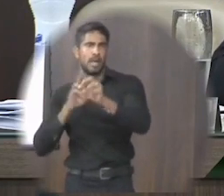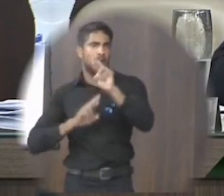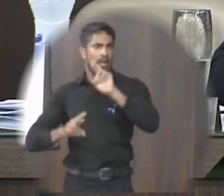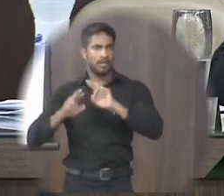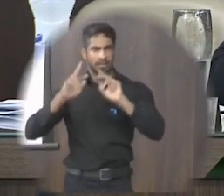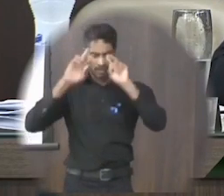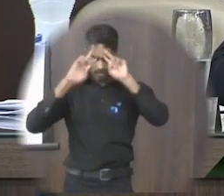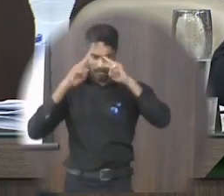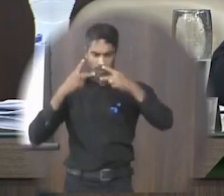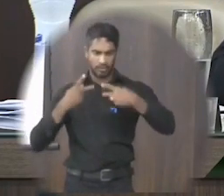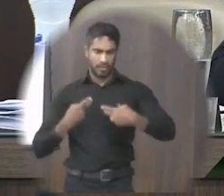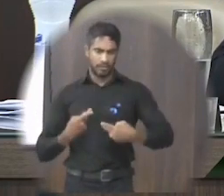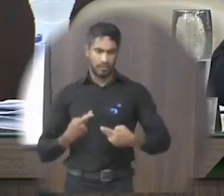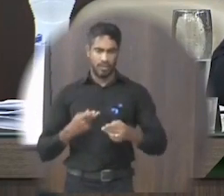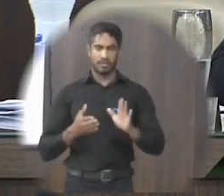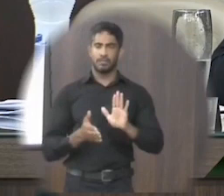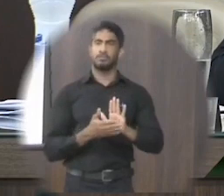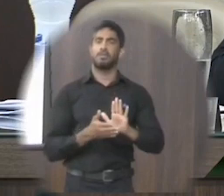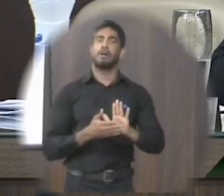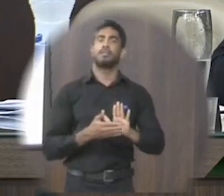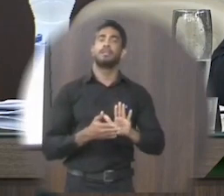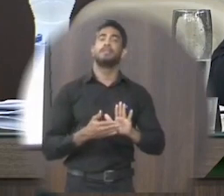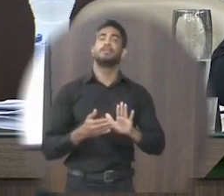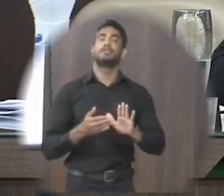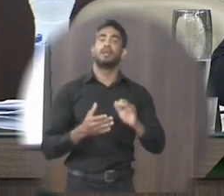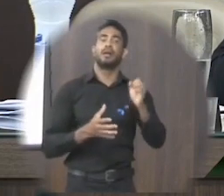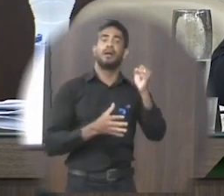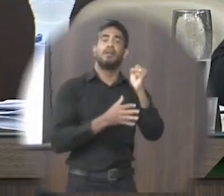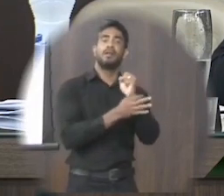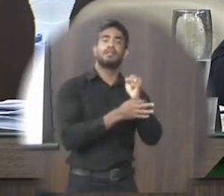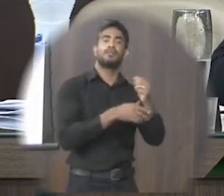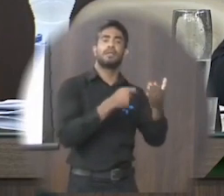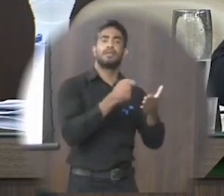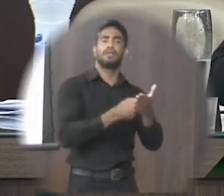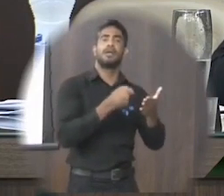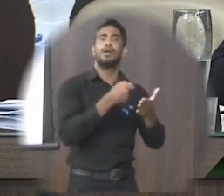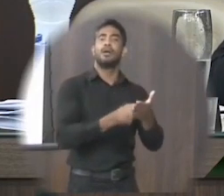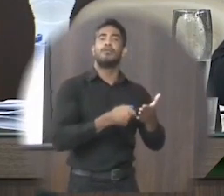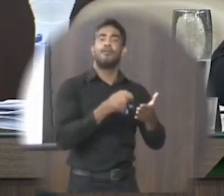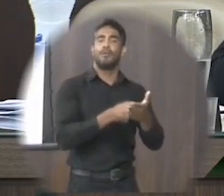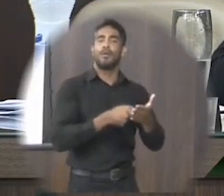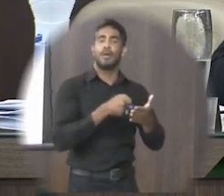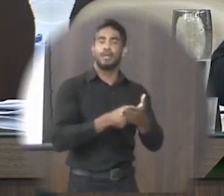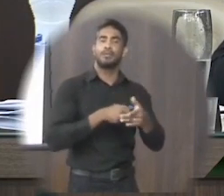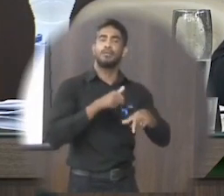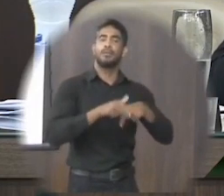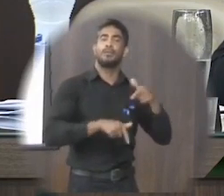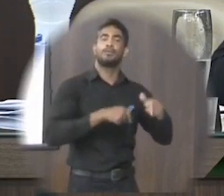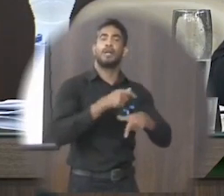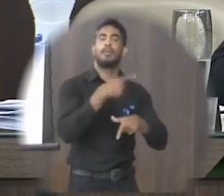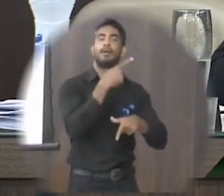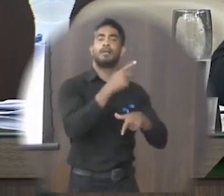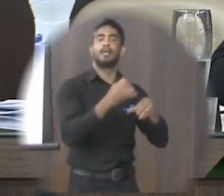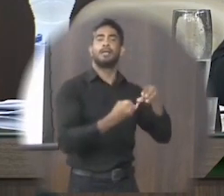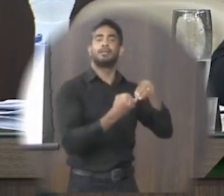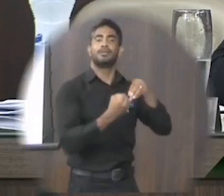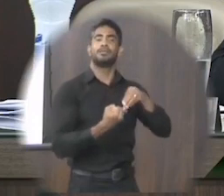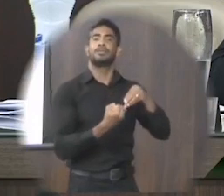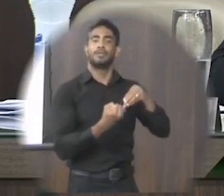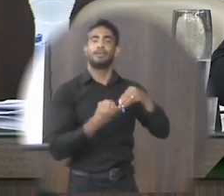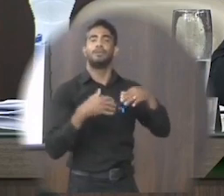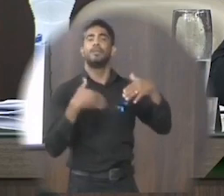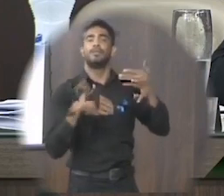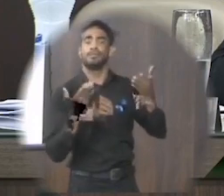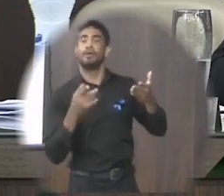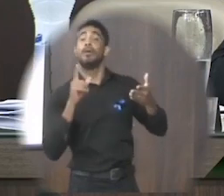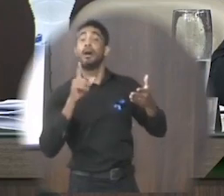vêm bater em cima das forças de segurança, cobrando, fundamentando a ação daquela instituição. E